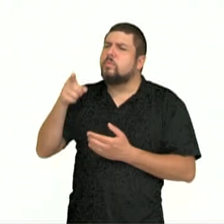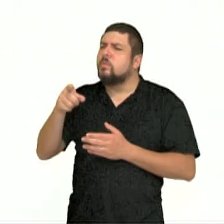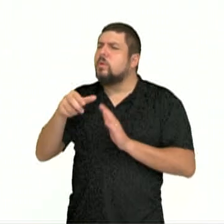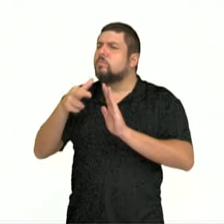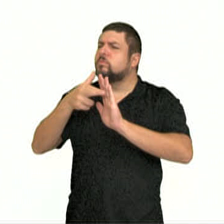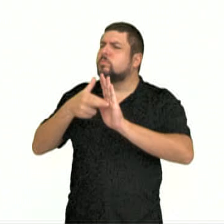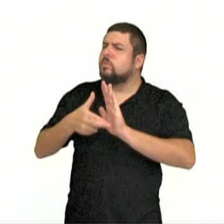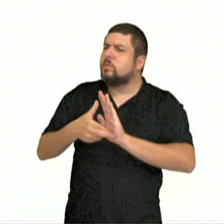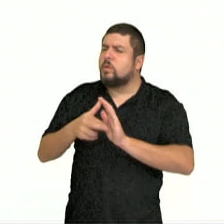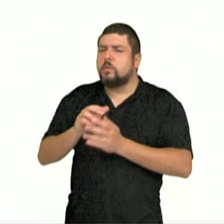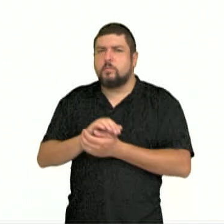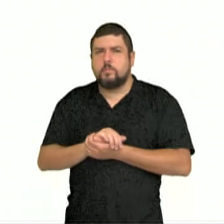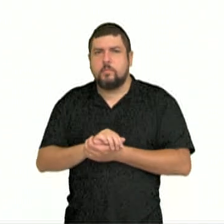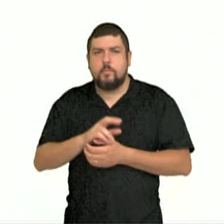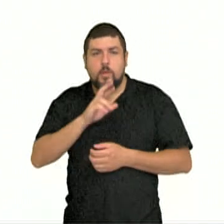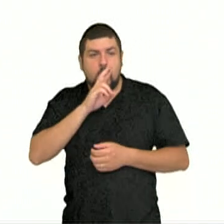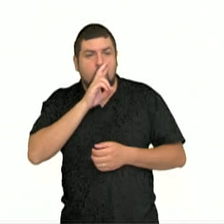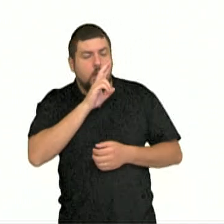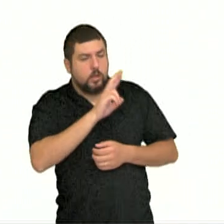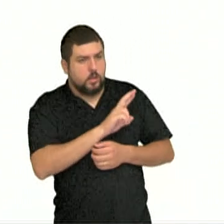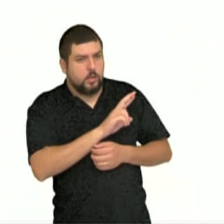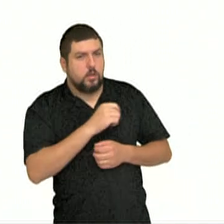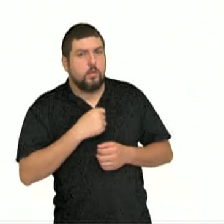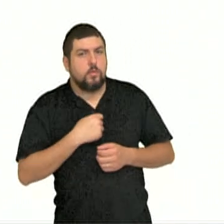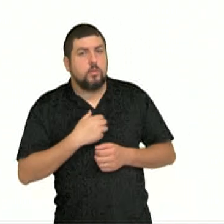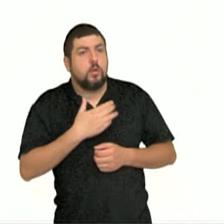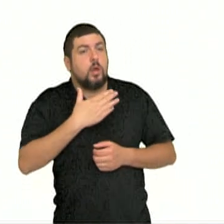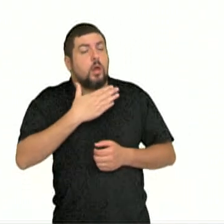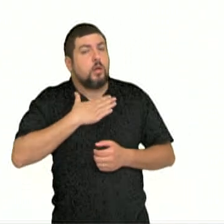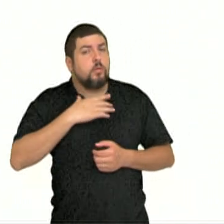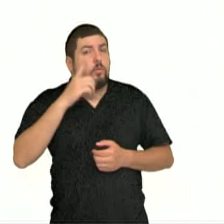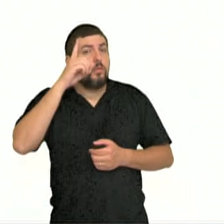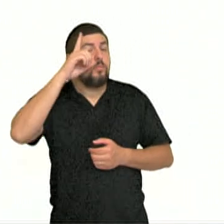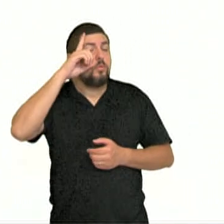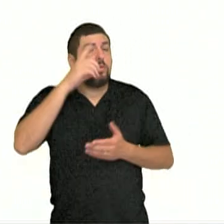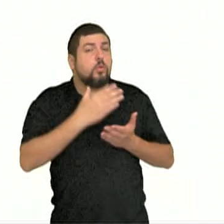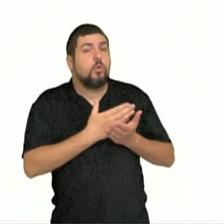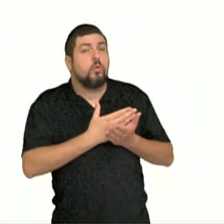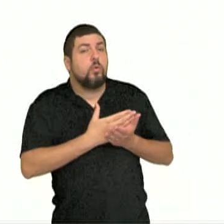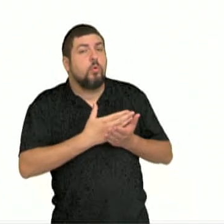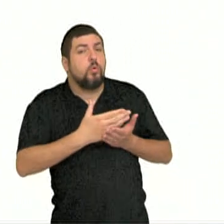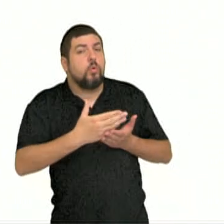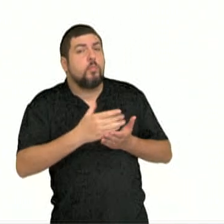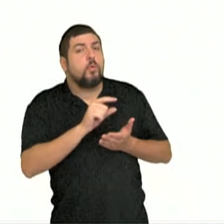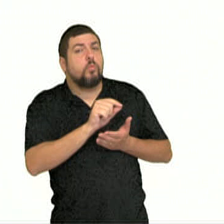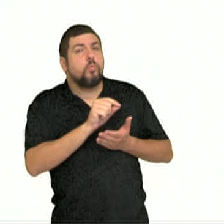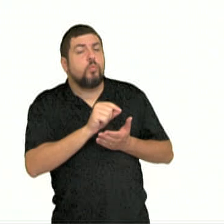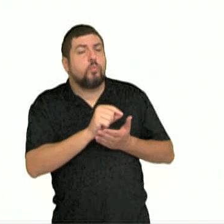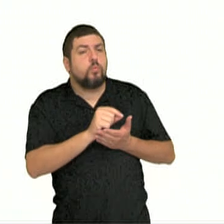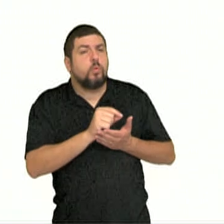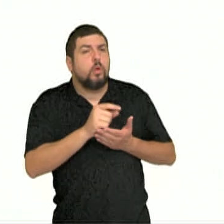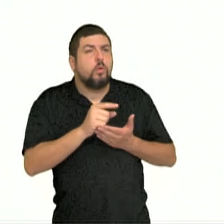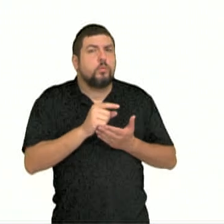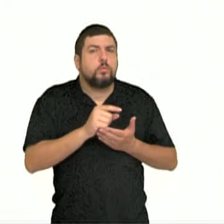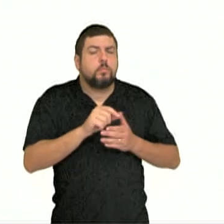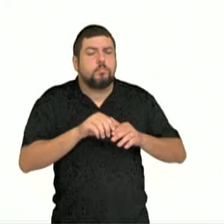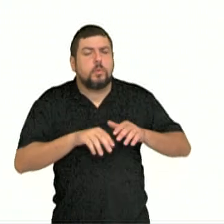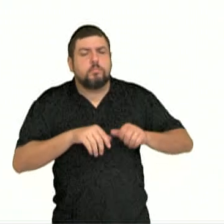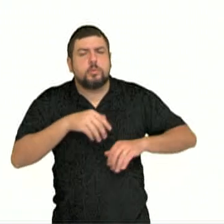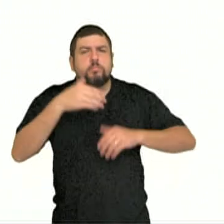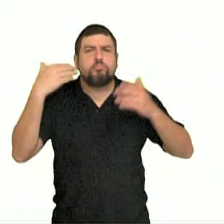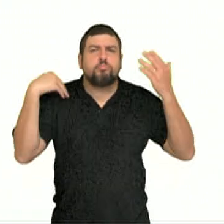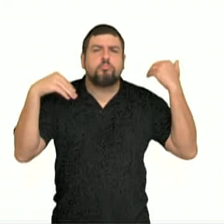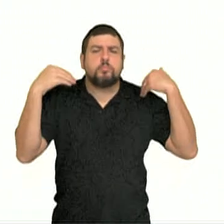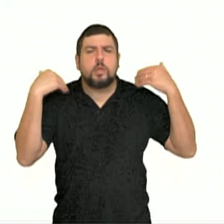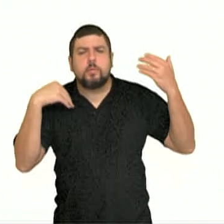o Álvaro responde: meu dia geralmente começa com uma expedição pelo jardim. Dou ração aos pássaros,